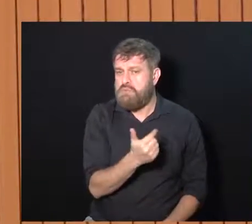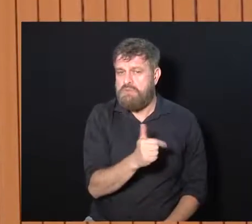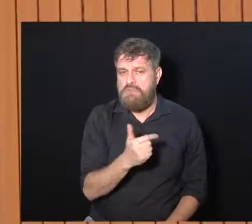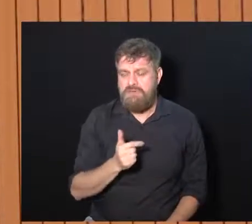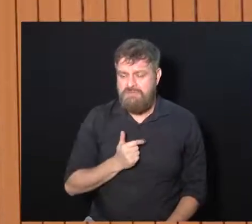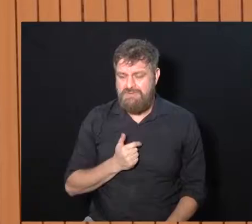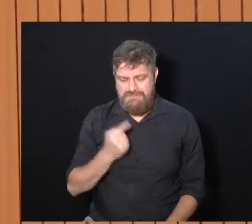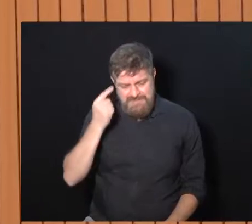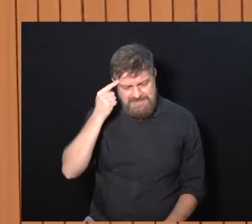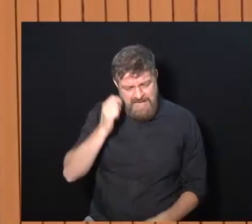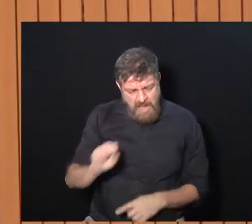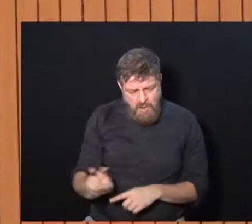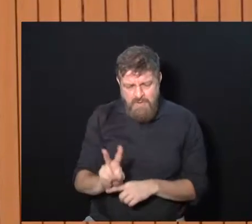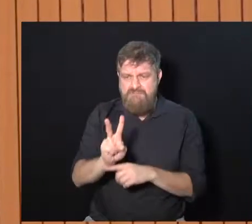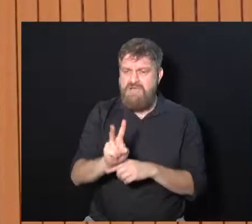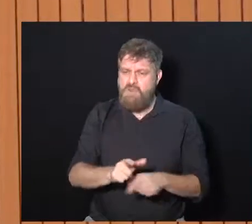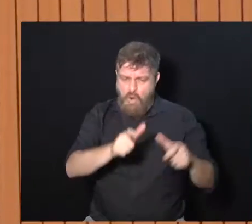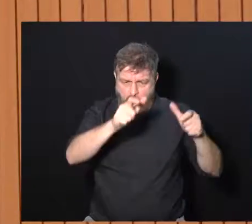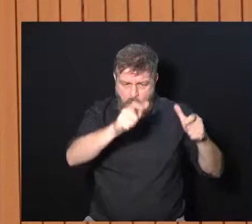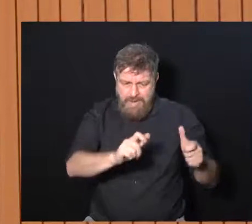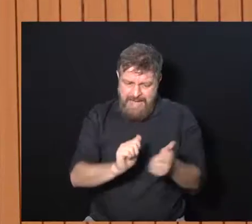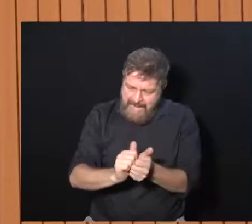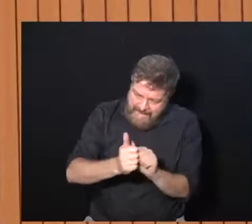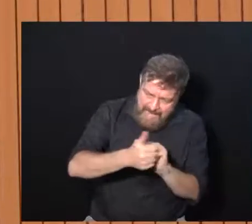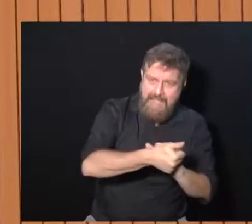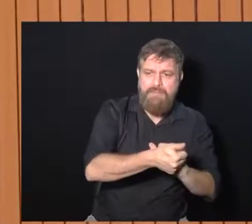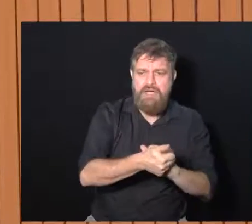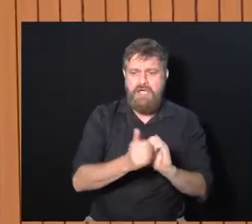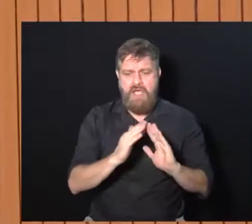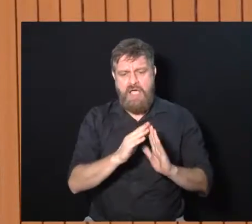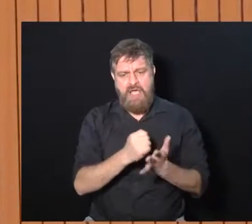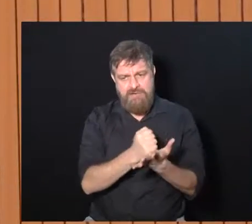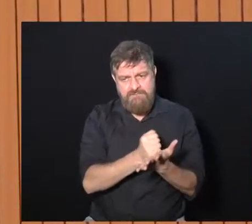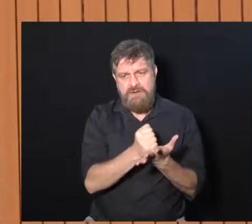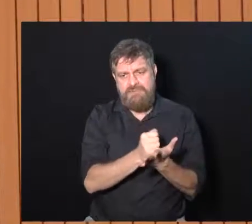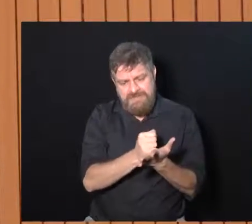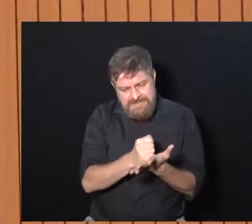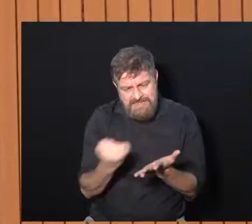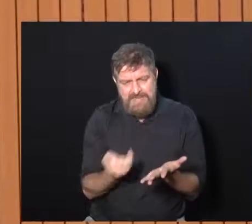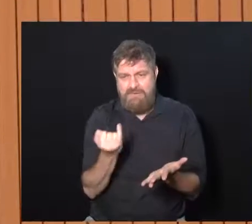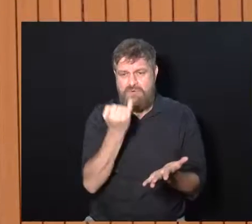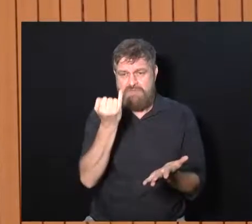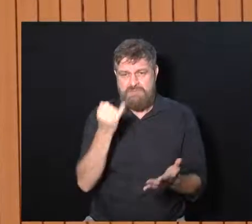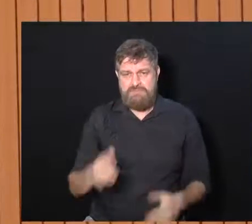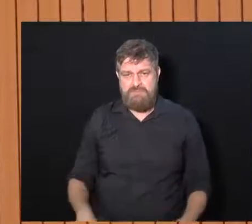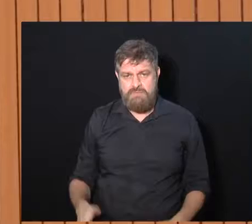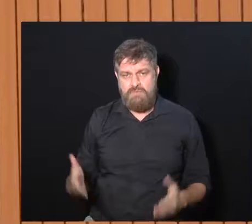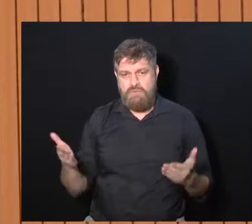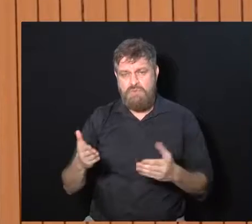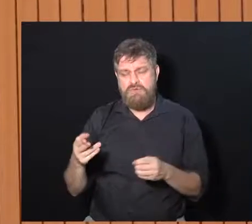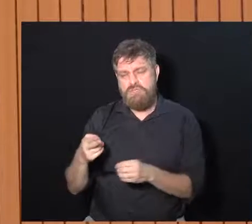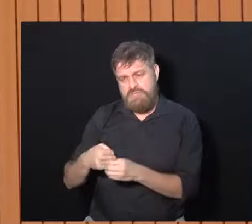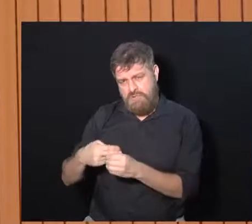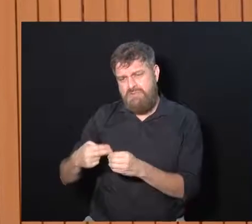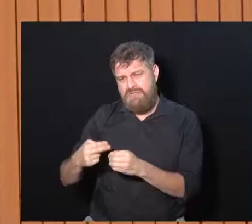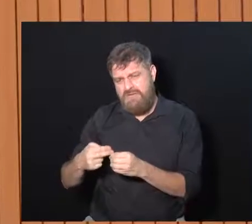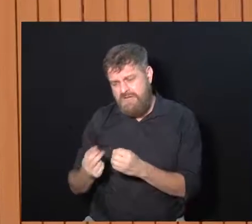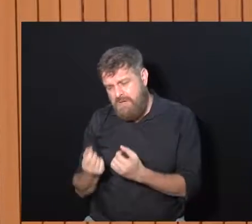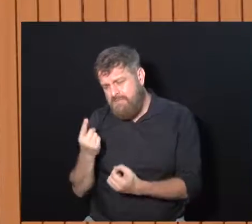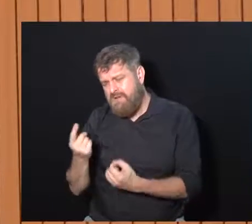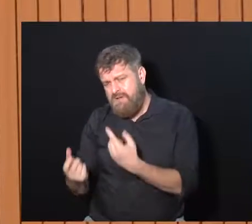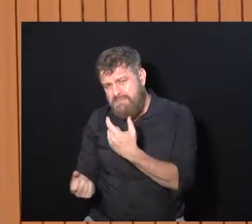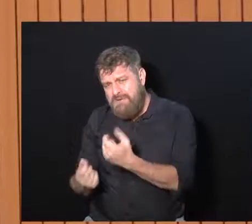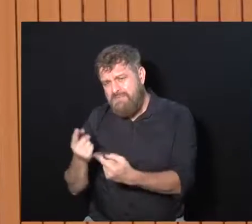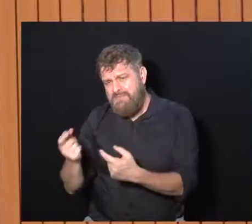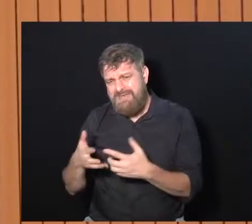se colocar um local adequado à botica, que vale a pena, né? Hoje ela está assim, em andamento, talvez, na Unicamp, mas é uma coisa